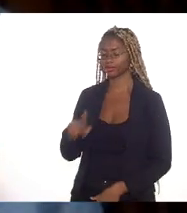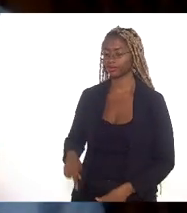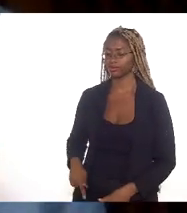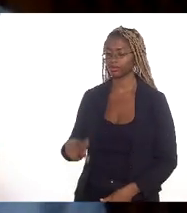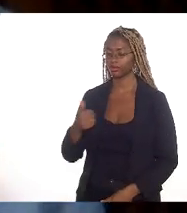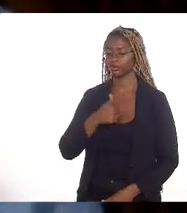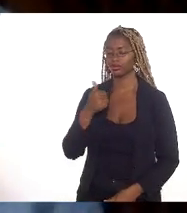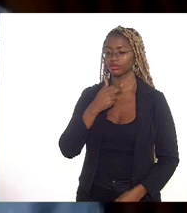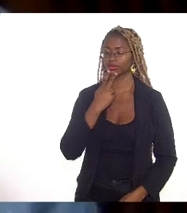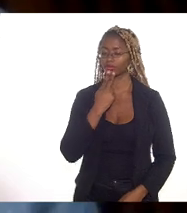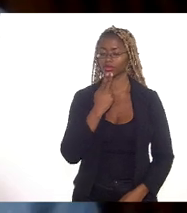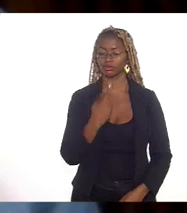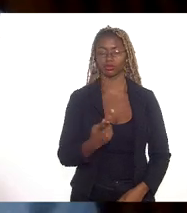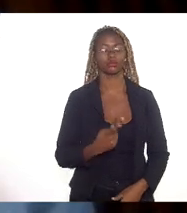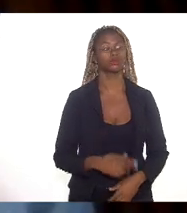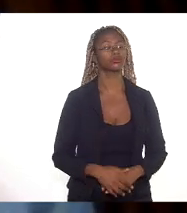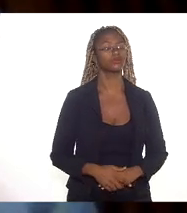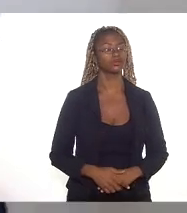dizer